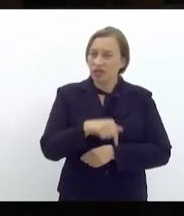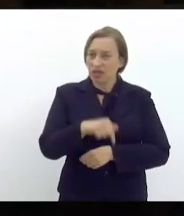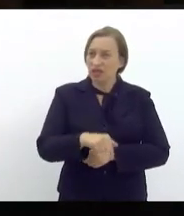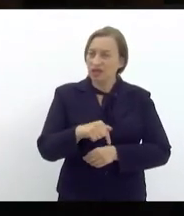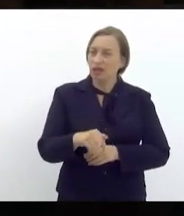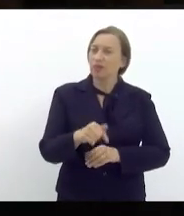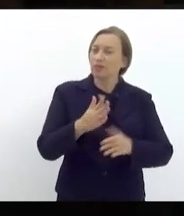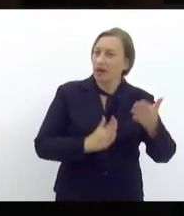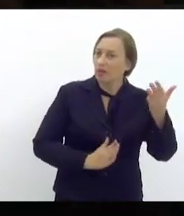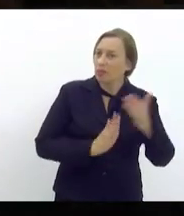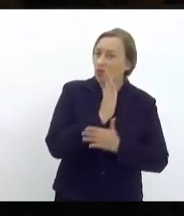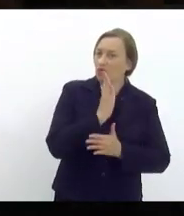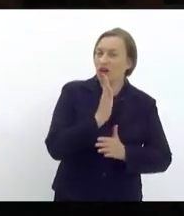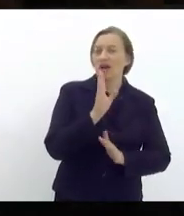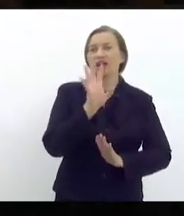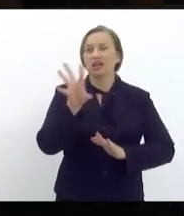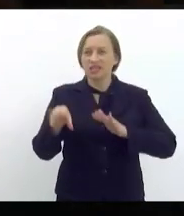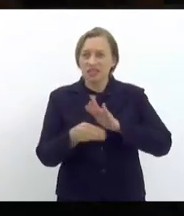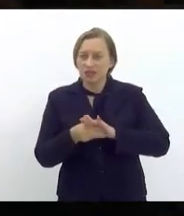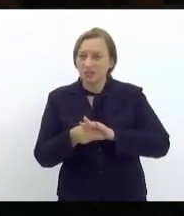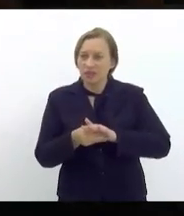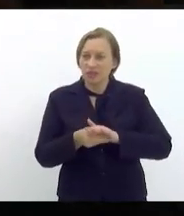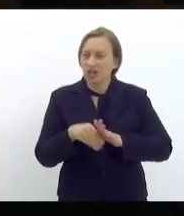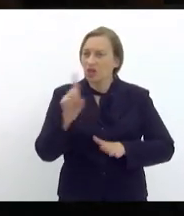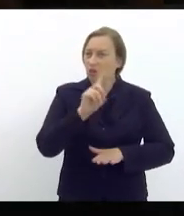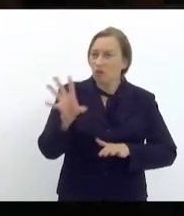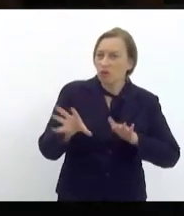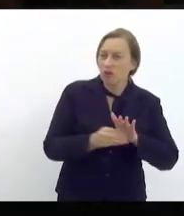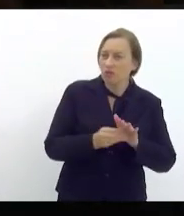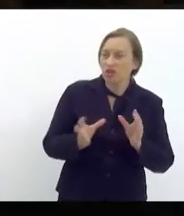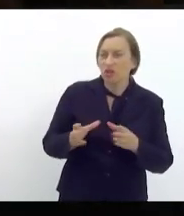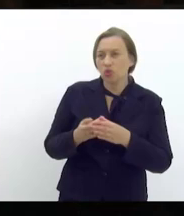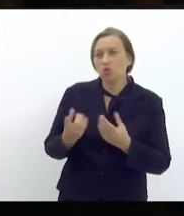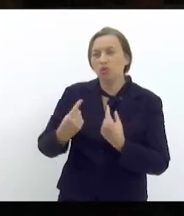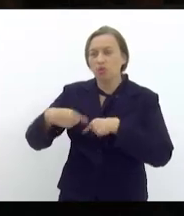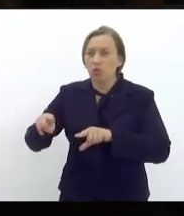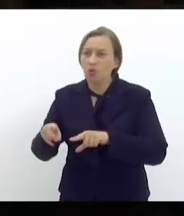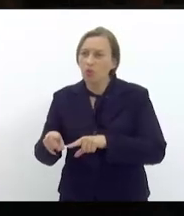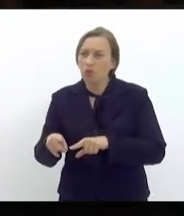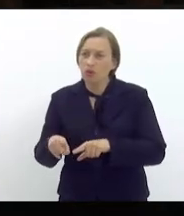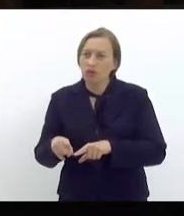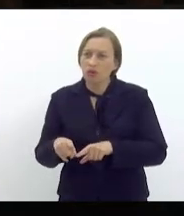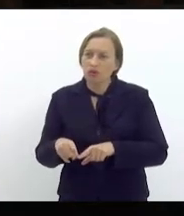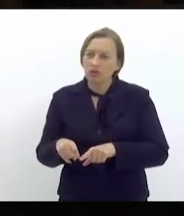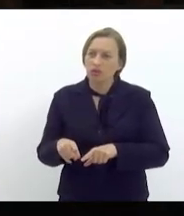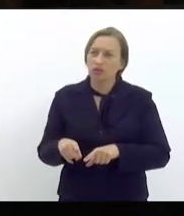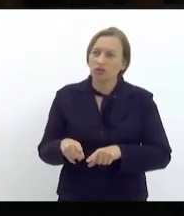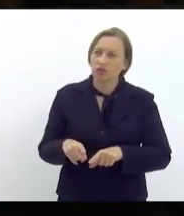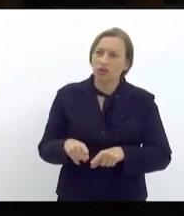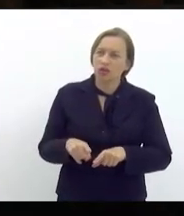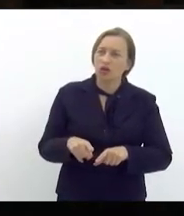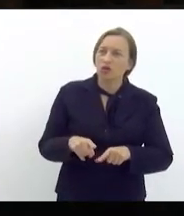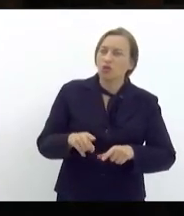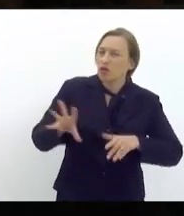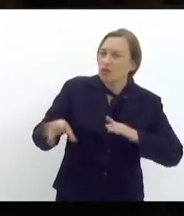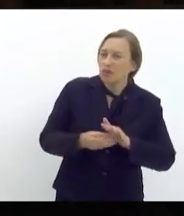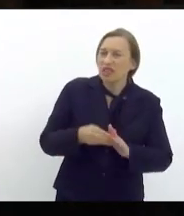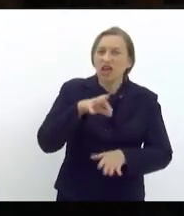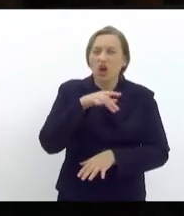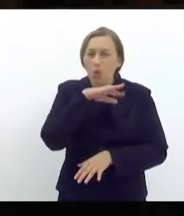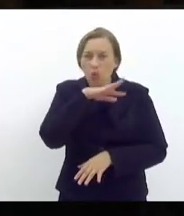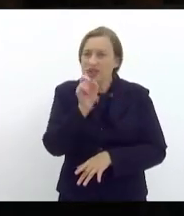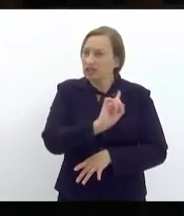para aprová-la ela não é uma emenda de oposição ela não é uma emenda de casca de banana ela é